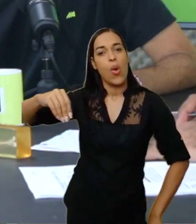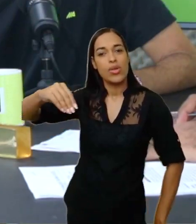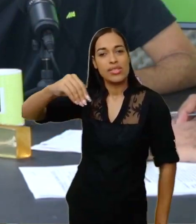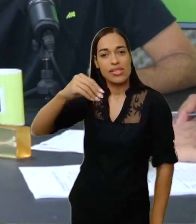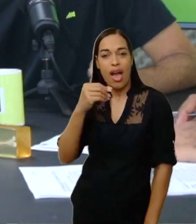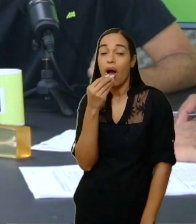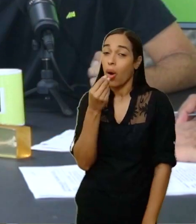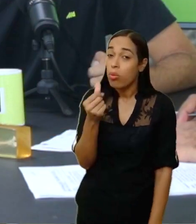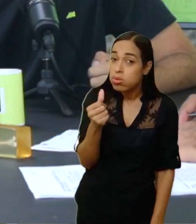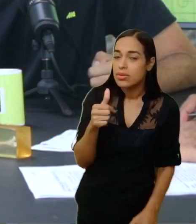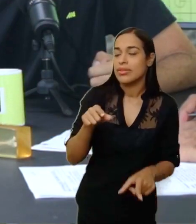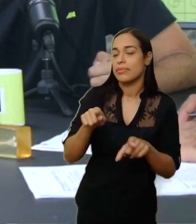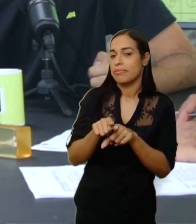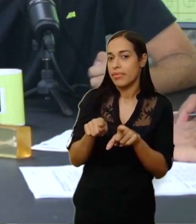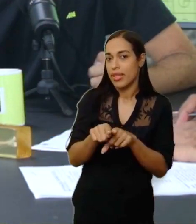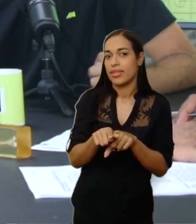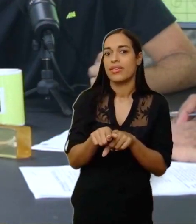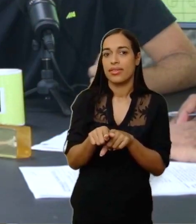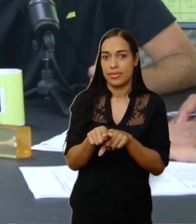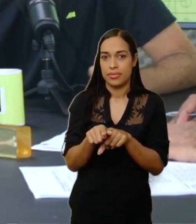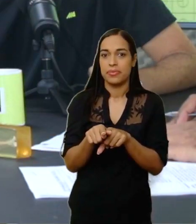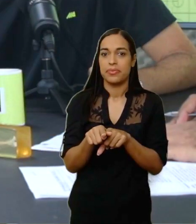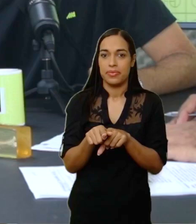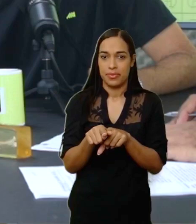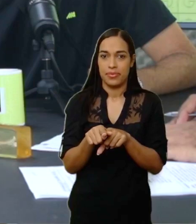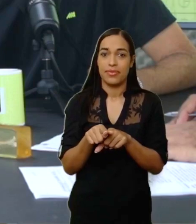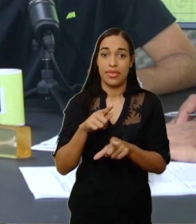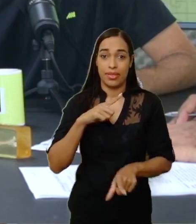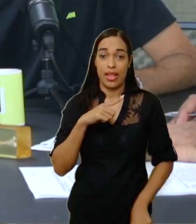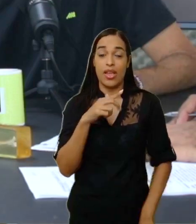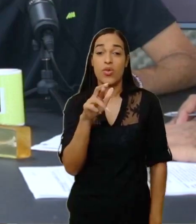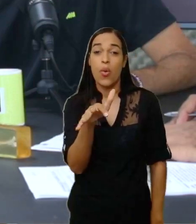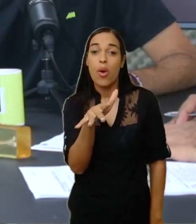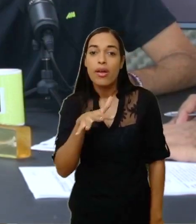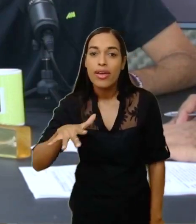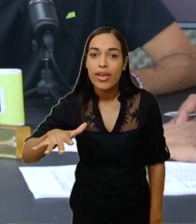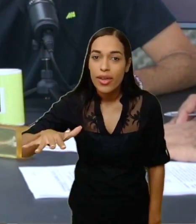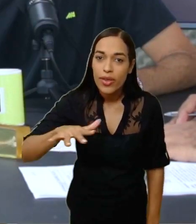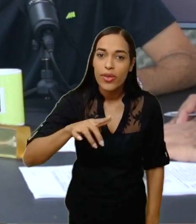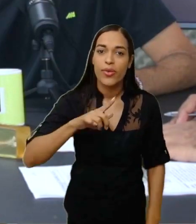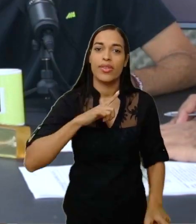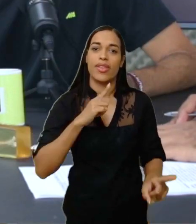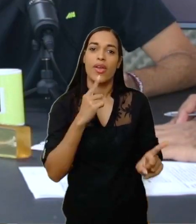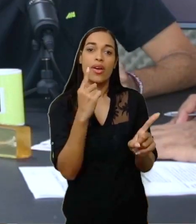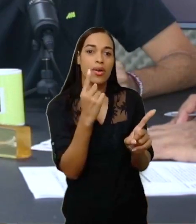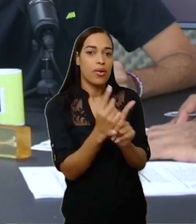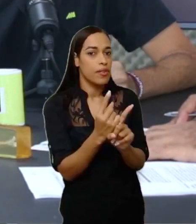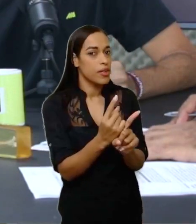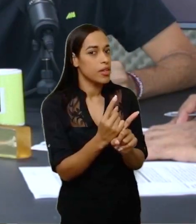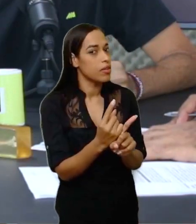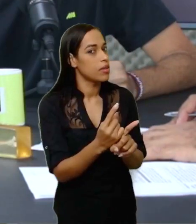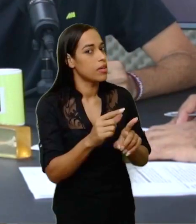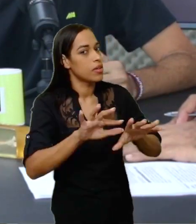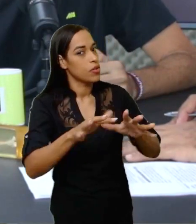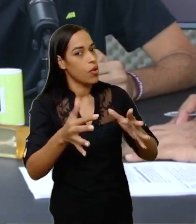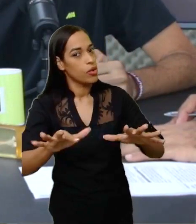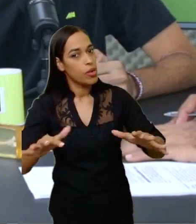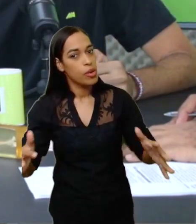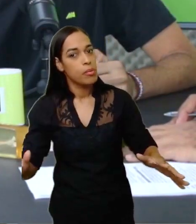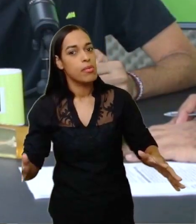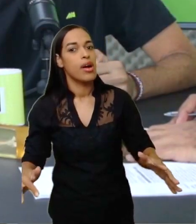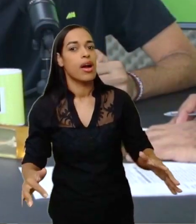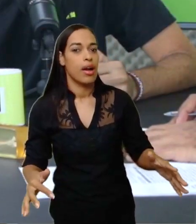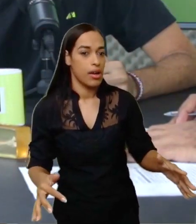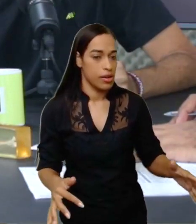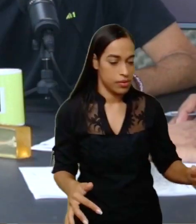né? Se a gente parar para ver, né? Tem o rio, o estuário, que é o encontro do rio com o mar, e depois o mar. Sim. Então, no